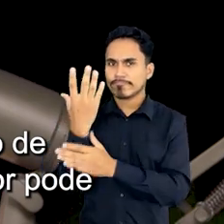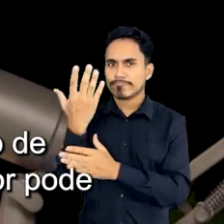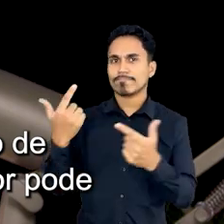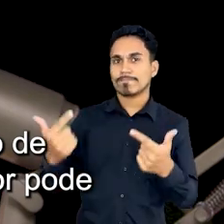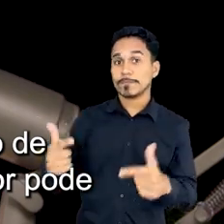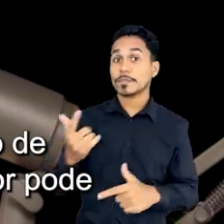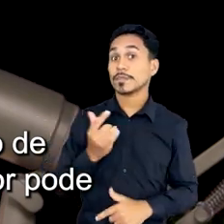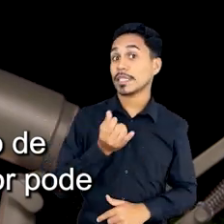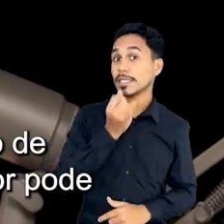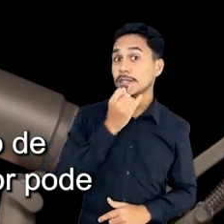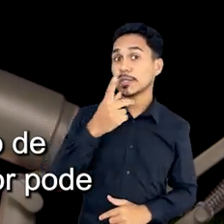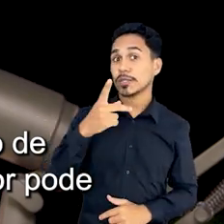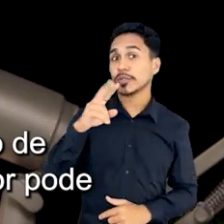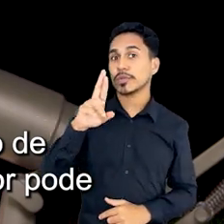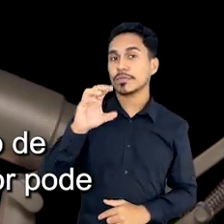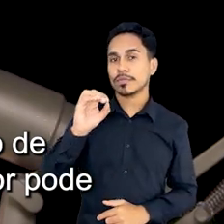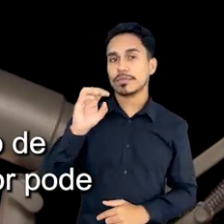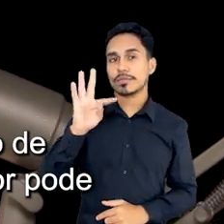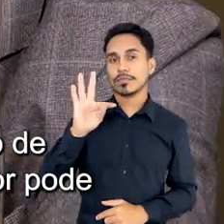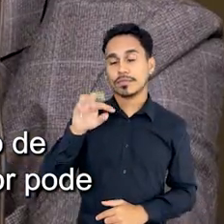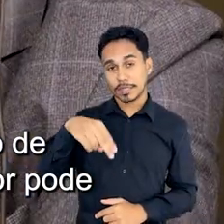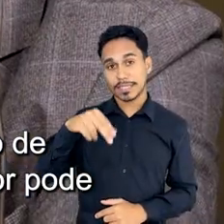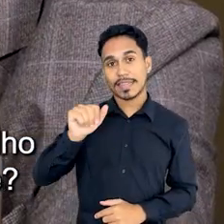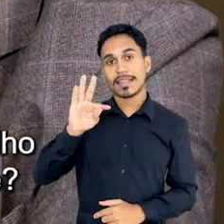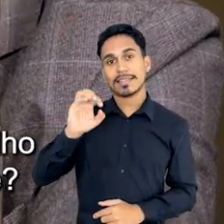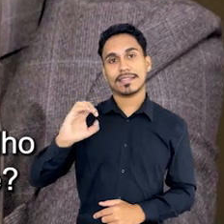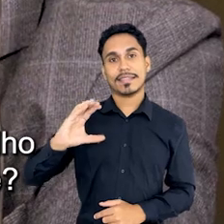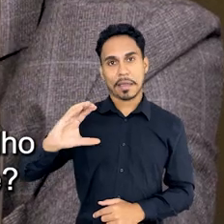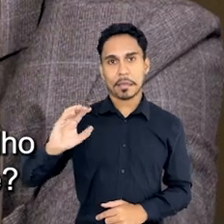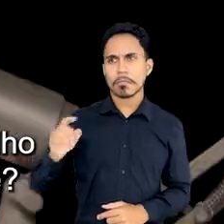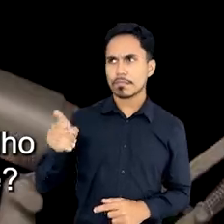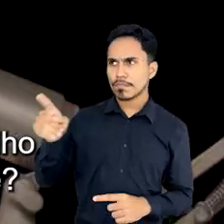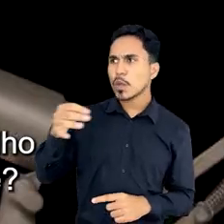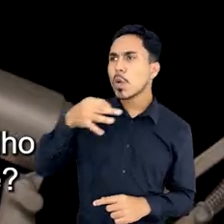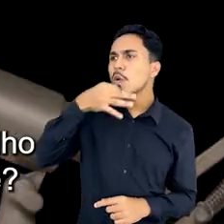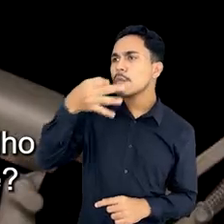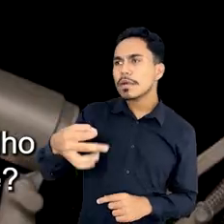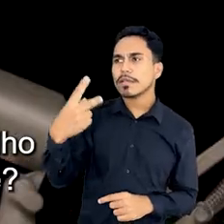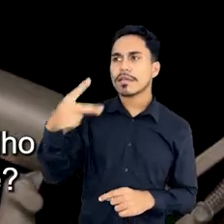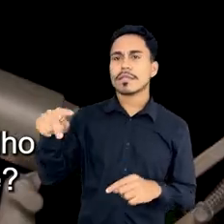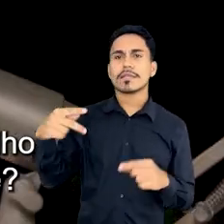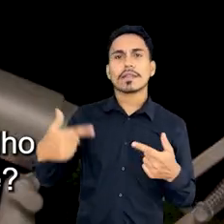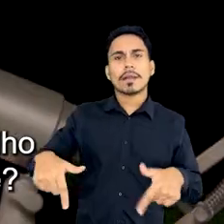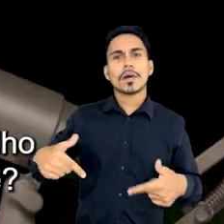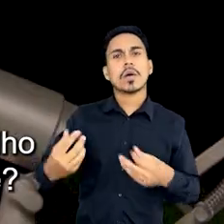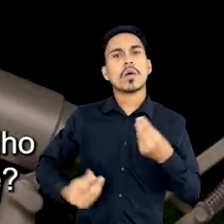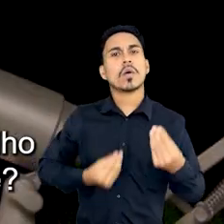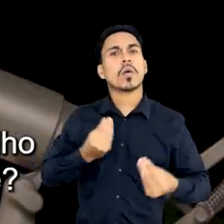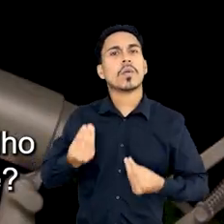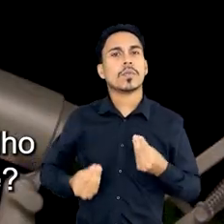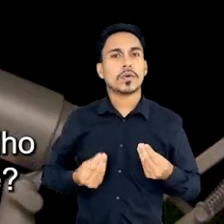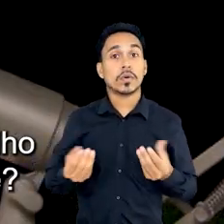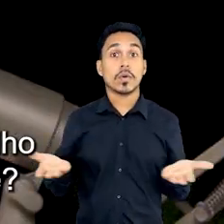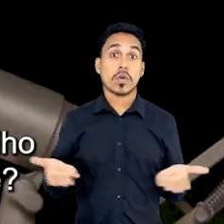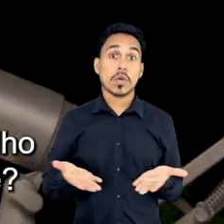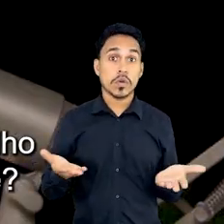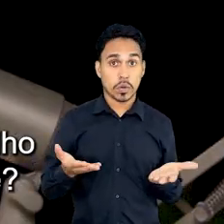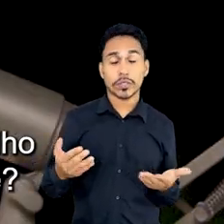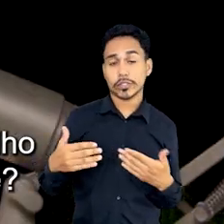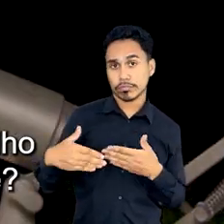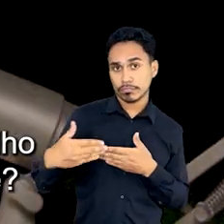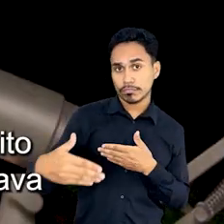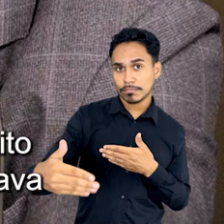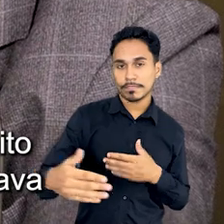de algumas iniciativas como o Pronatec sim você pode comentar um pouco sobre como foi esse trabalho e quais são os reflexos que ainda se tem